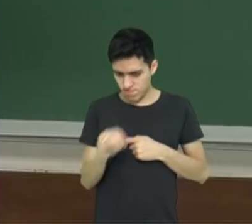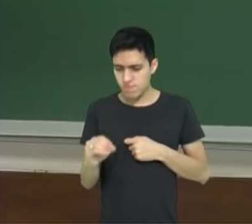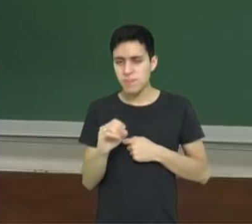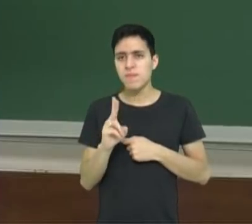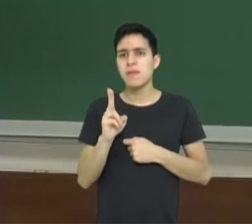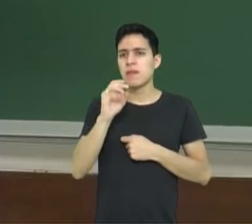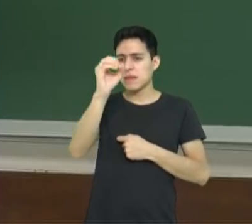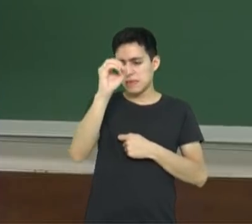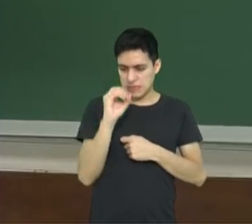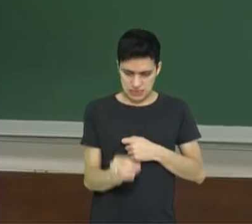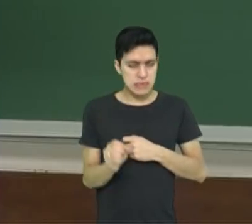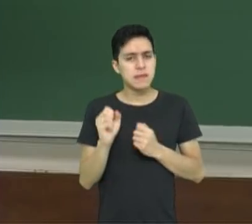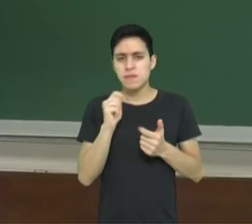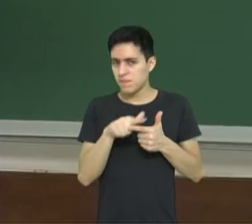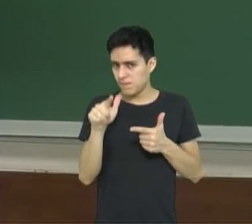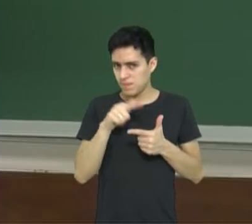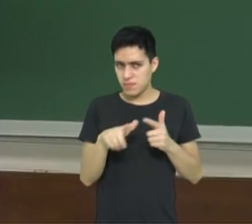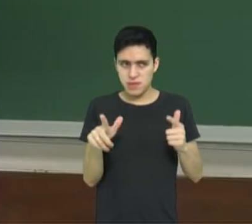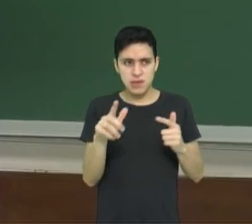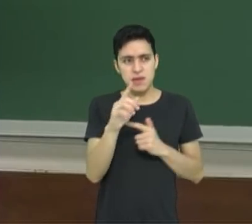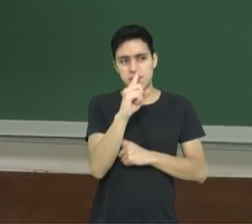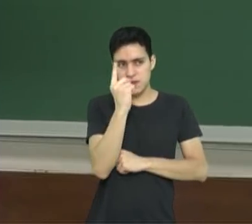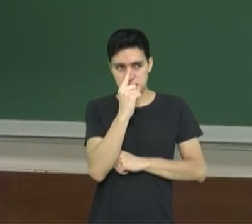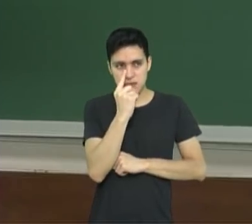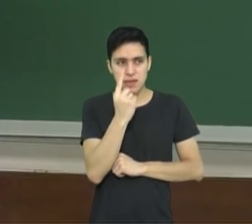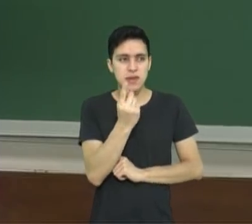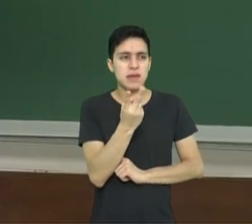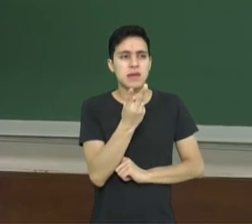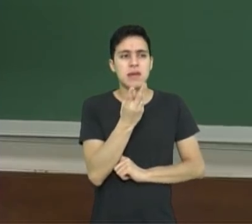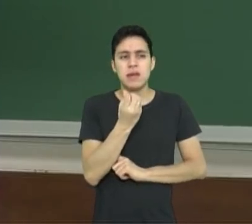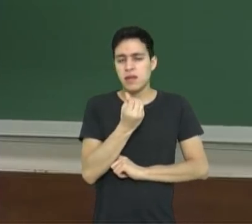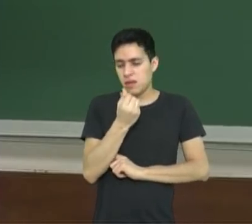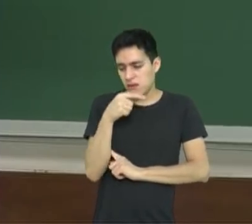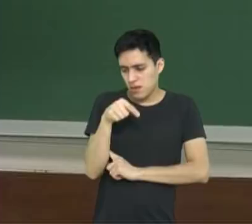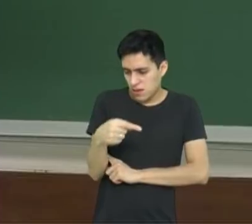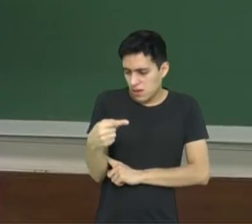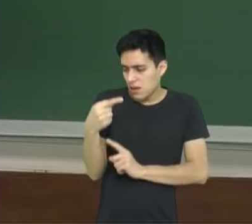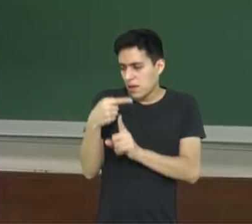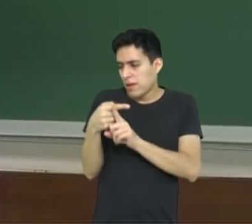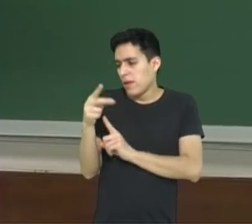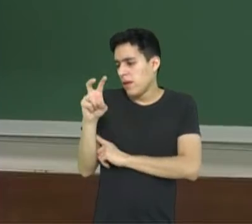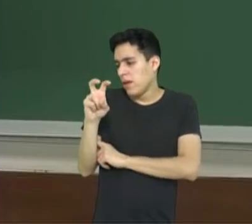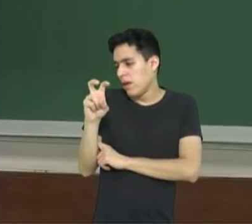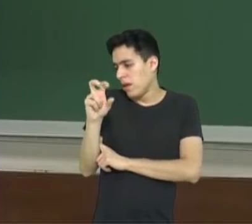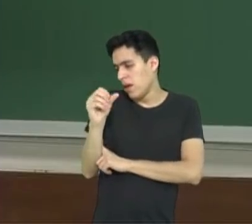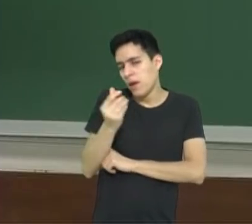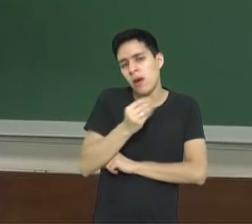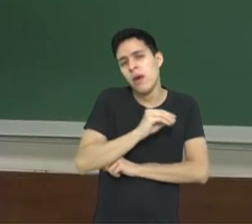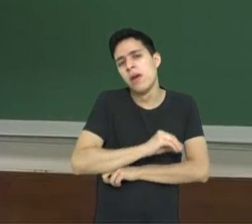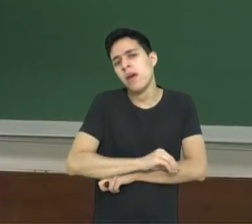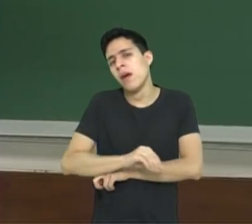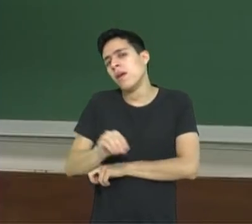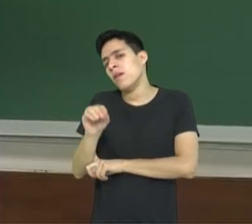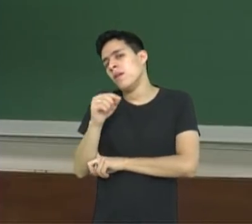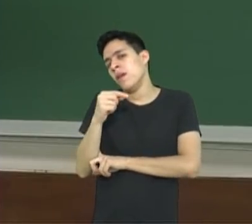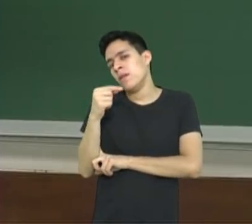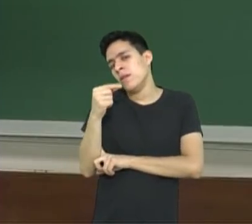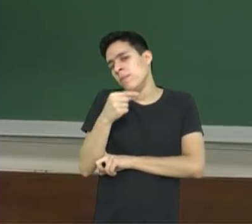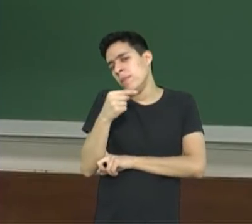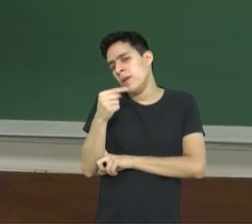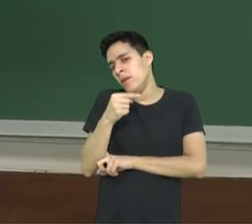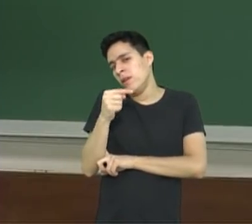estava lá, já estava lá. Ele vem por primeiro. Mais 56, eu passo para o outro lado, o